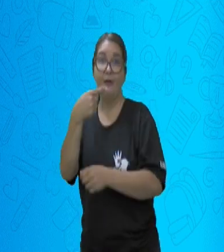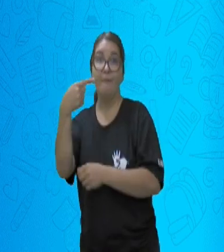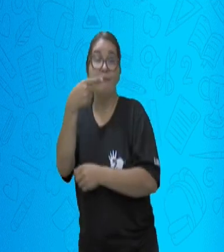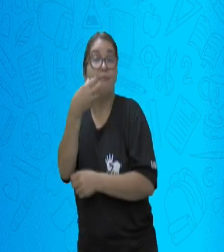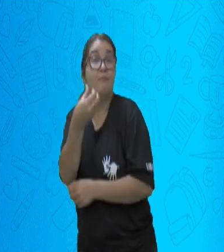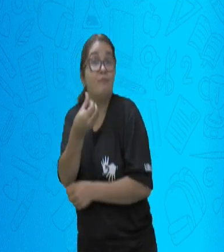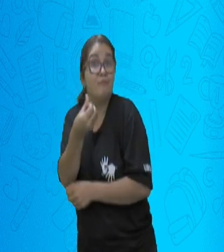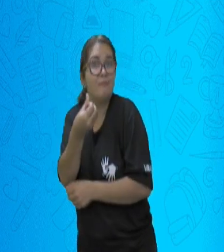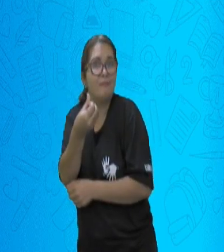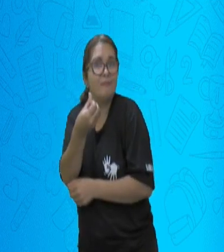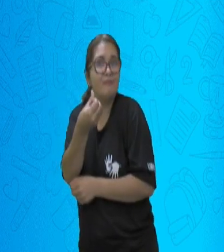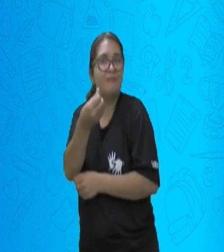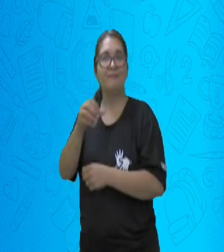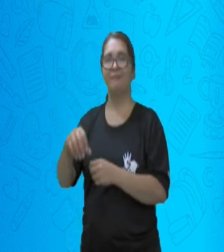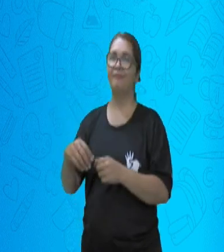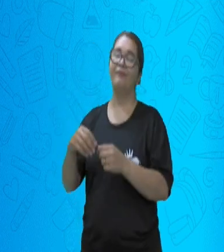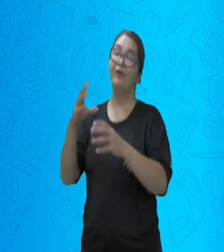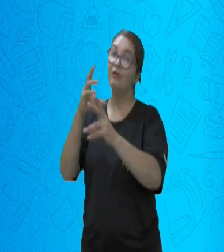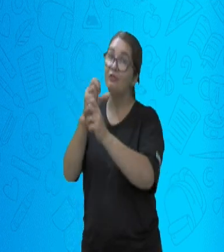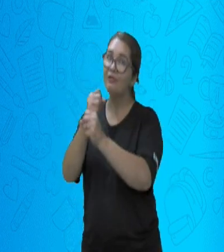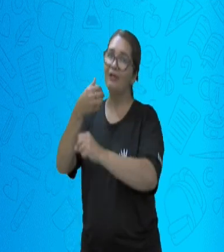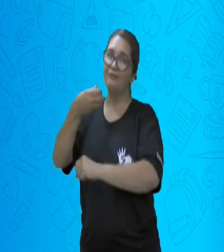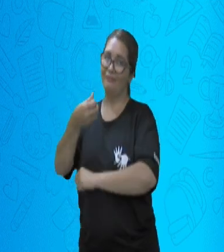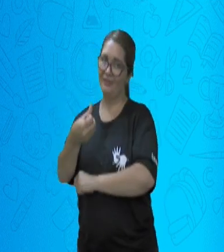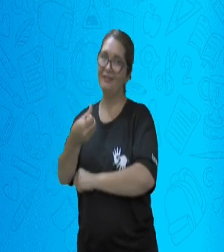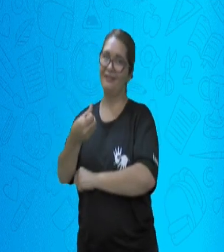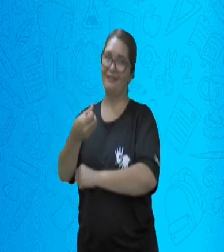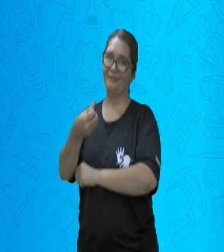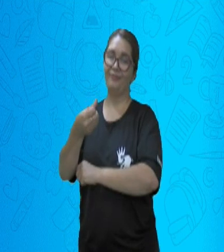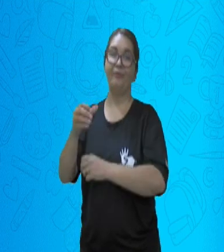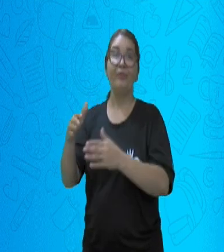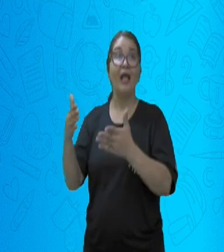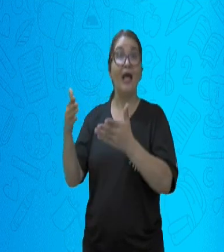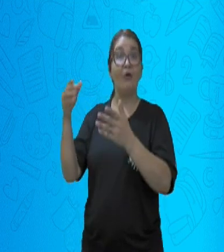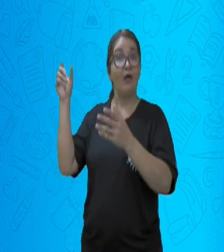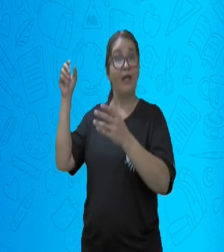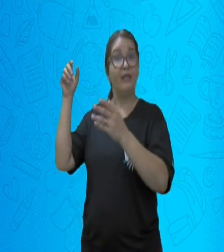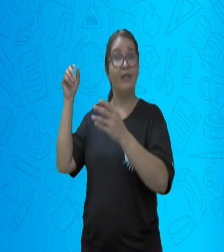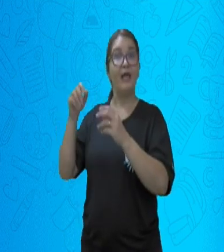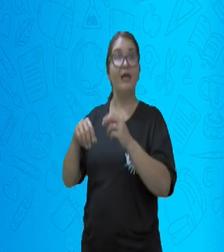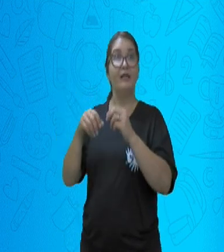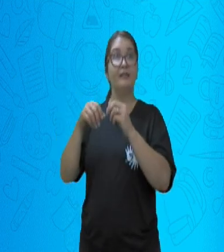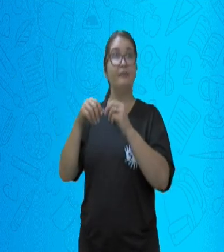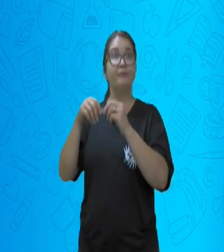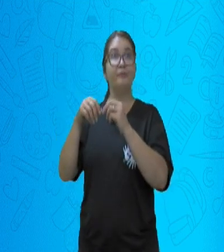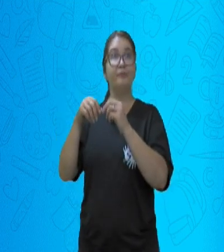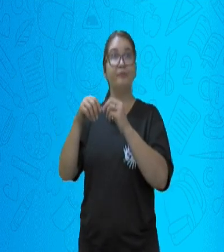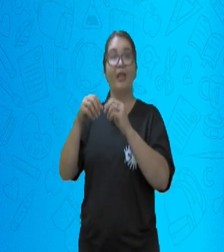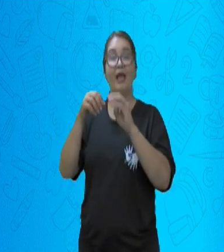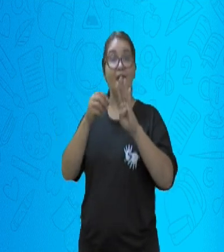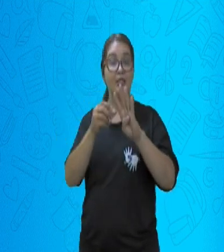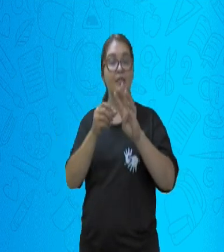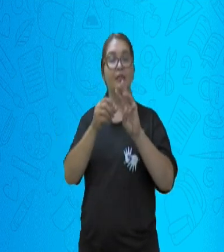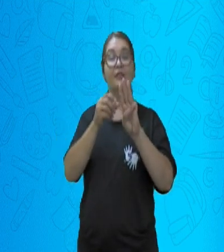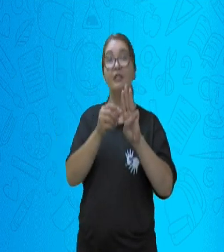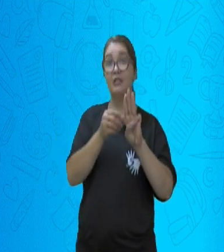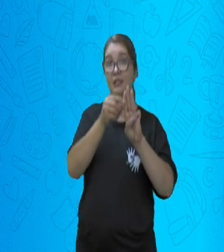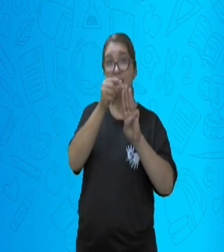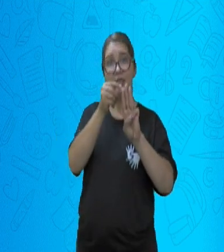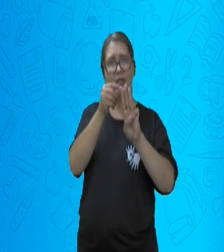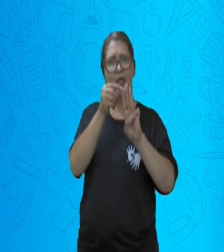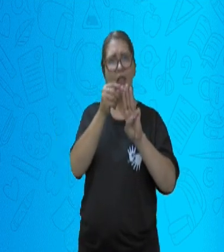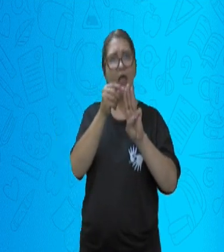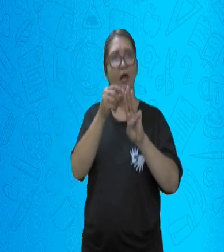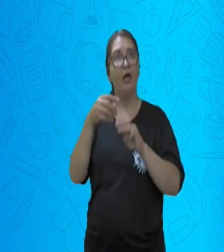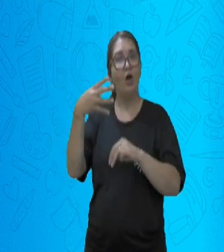possível. 6. E agora vamos ver se a centena é possível. 4 menos 3 é